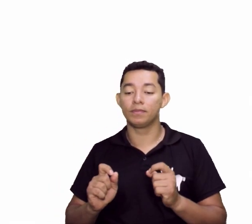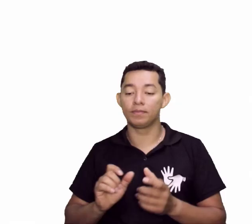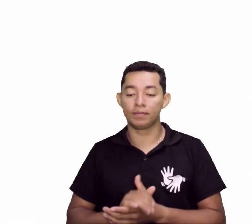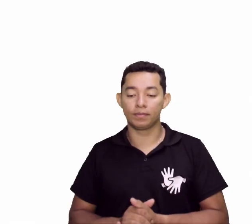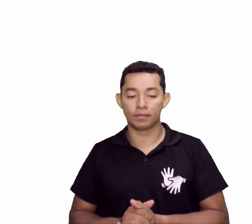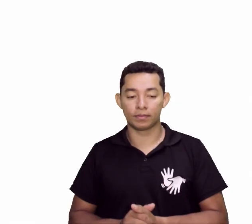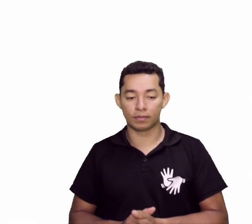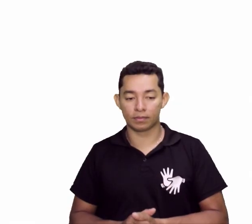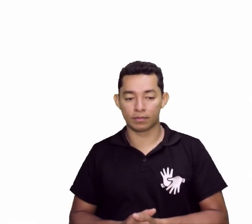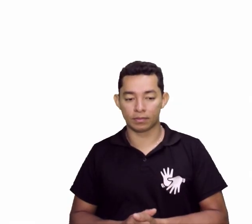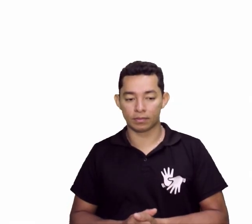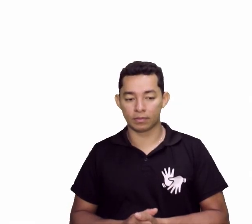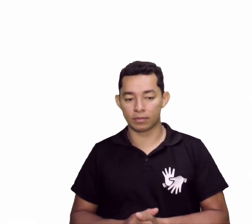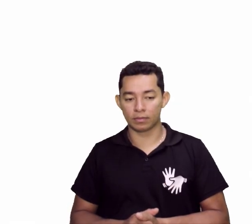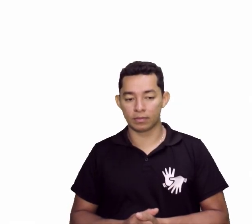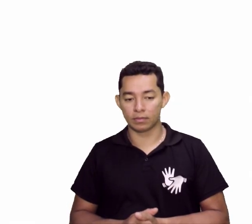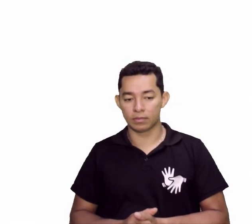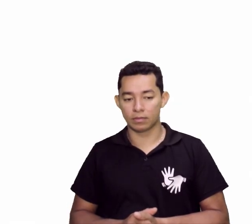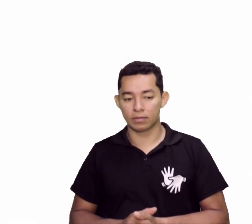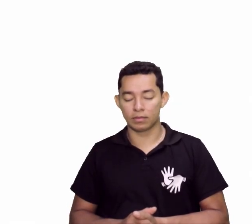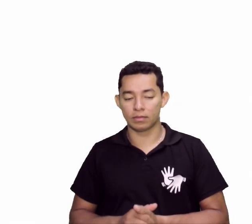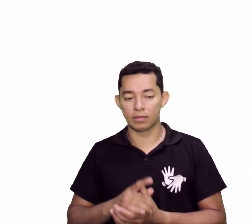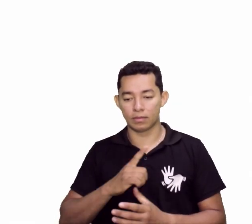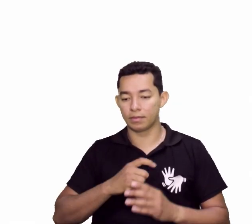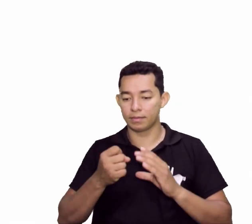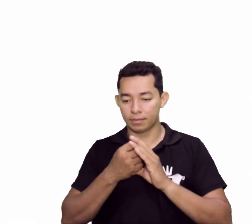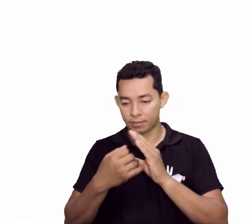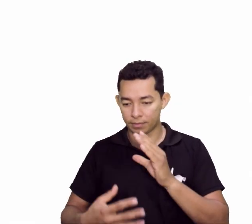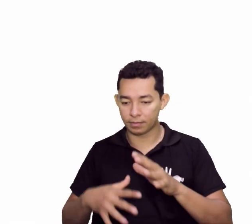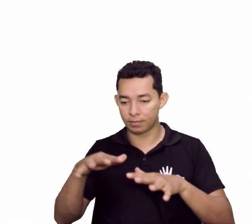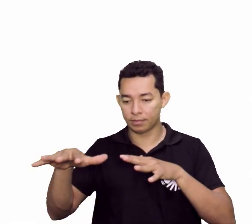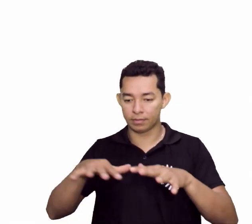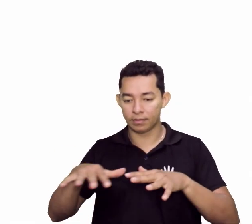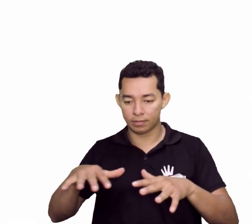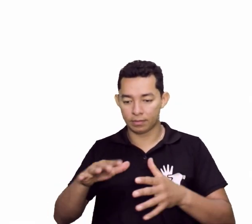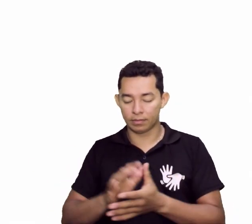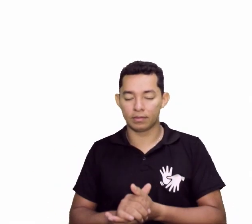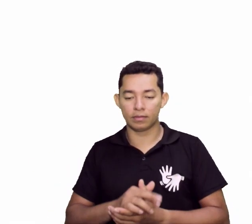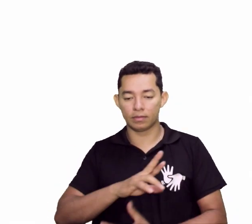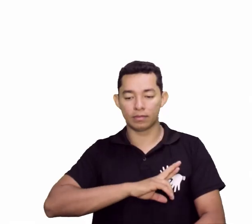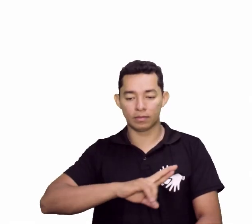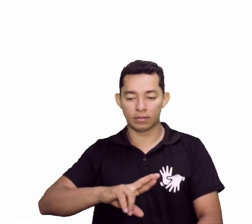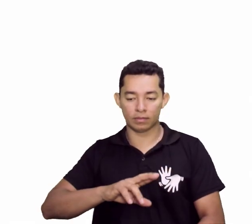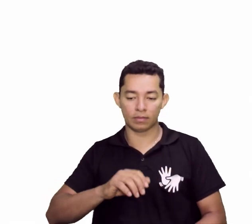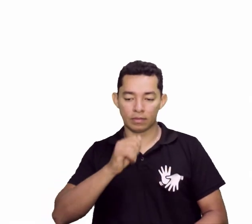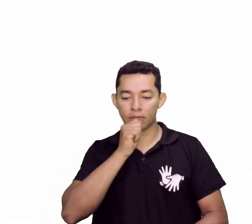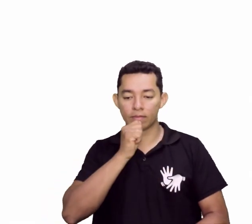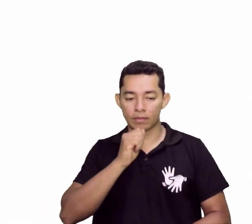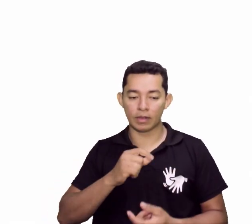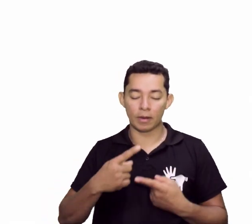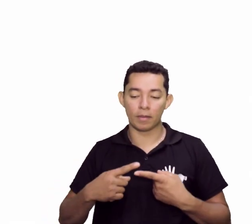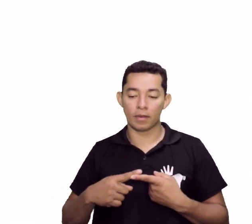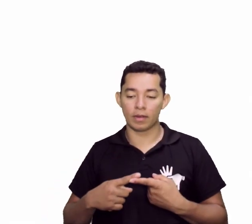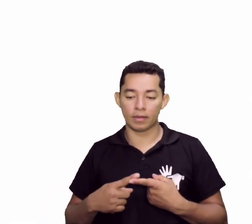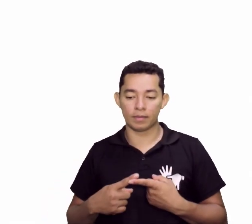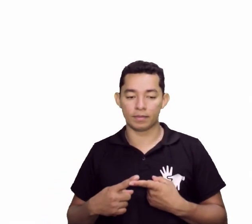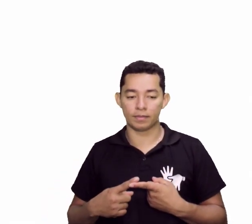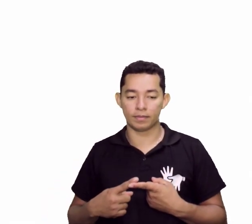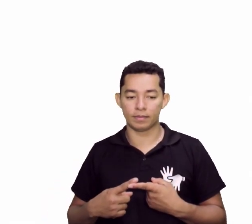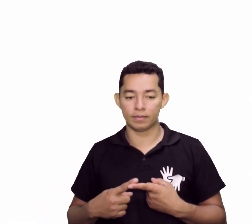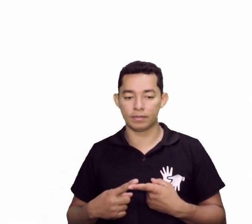quadro lá do Vitor Meireles tem as características do movimento do romantismo ainda, tá? Por quê?